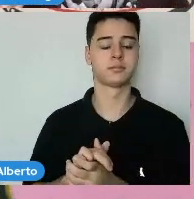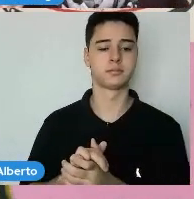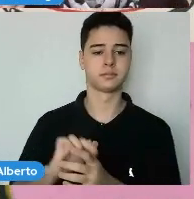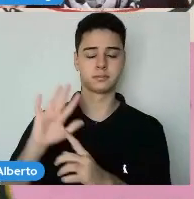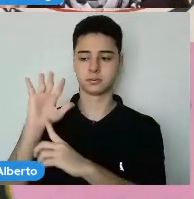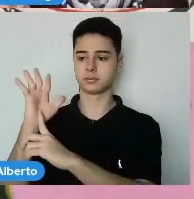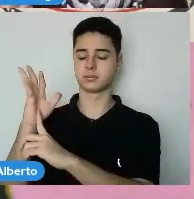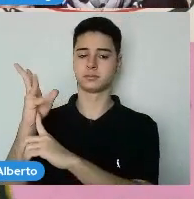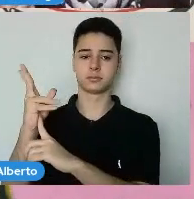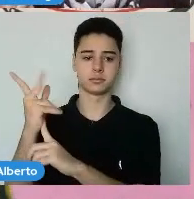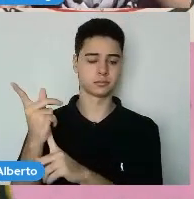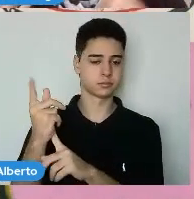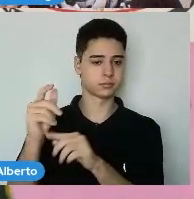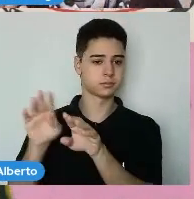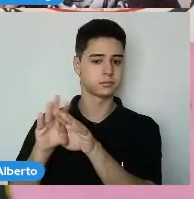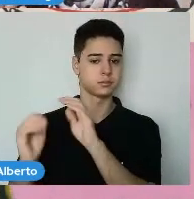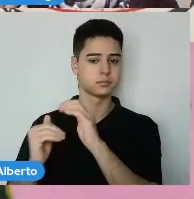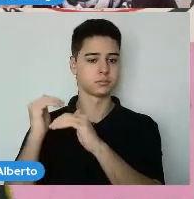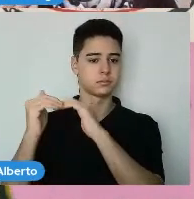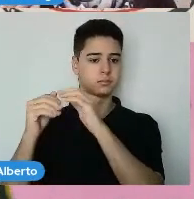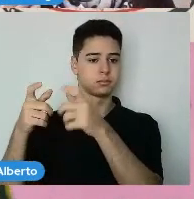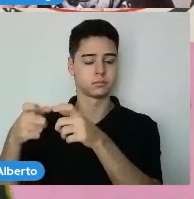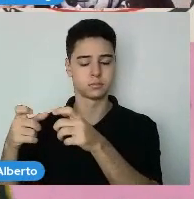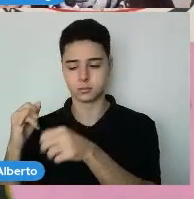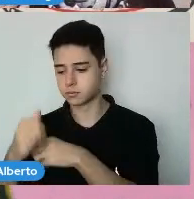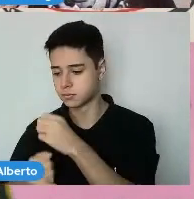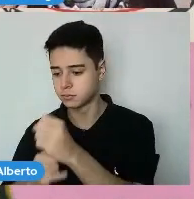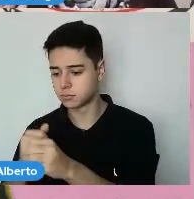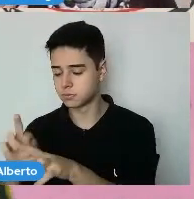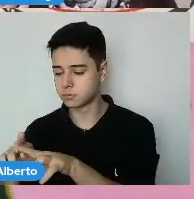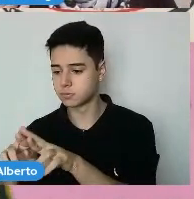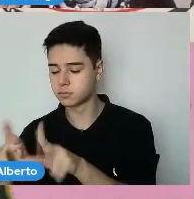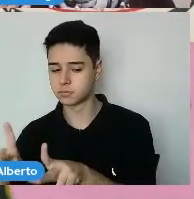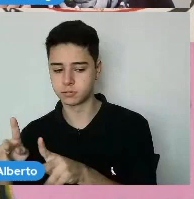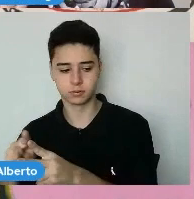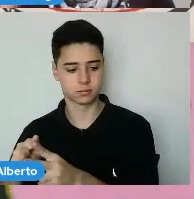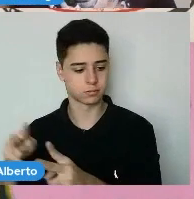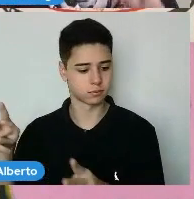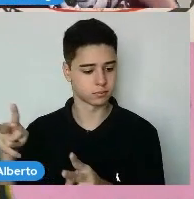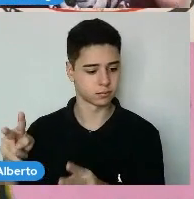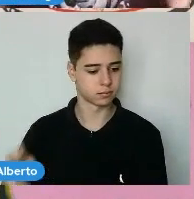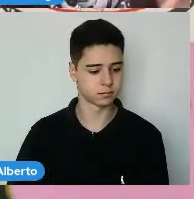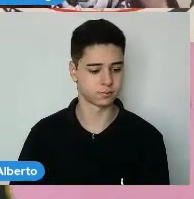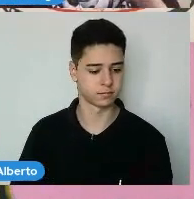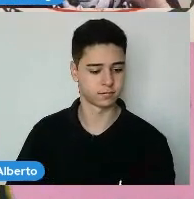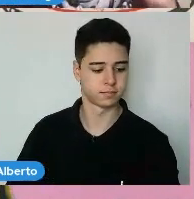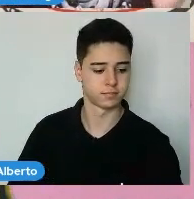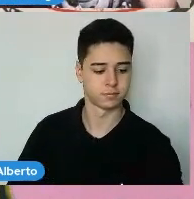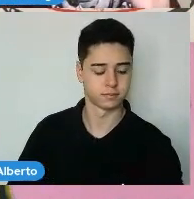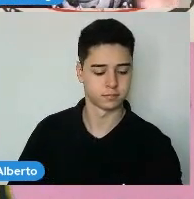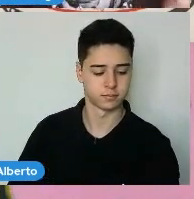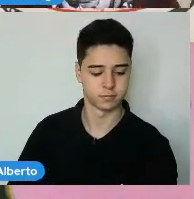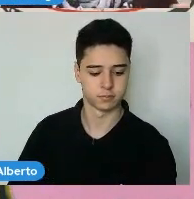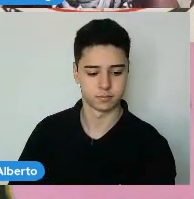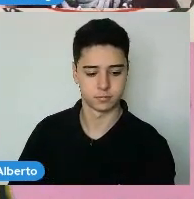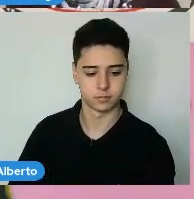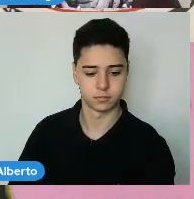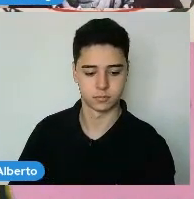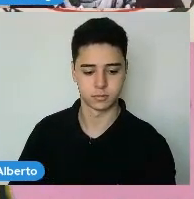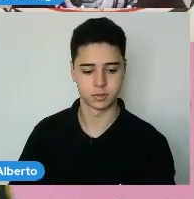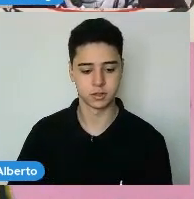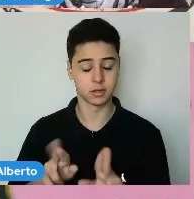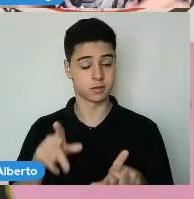arte construída no espaço completamente virtual da internet. Pensem nessa dualidade aí,